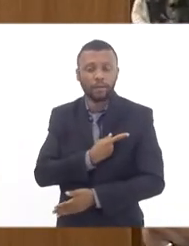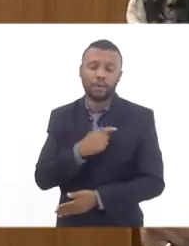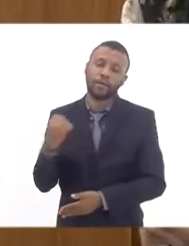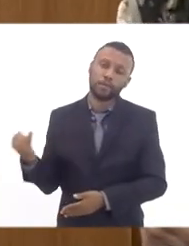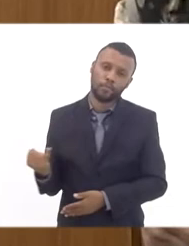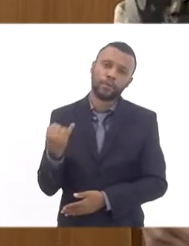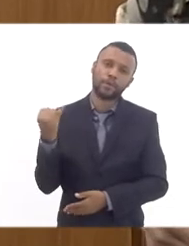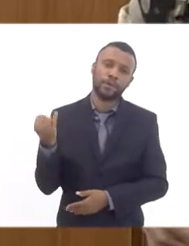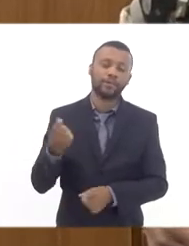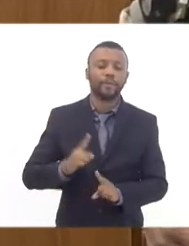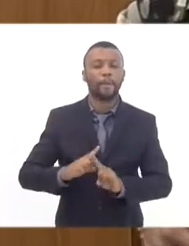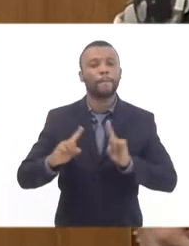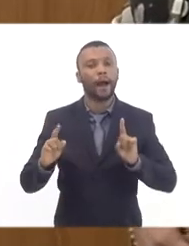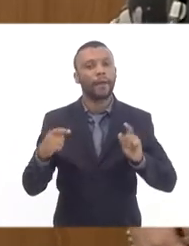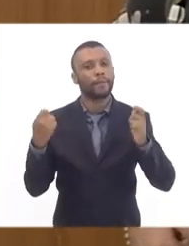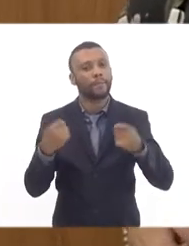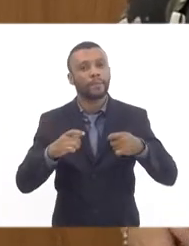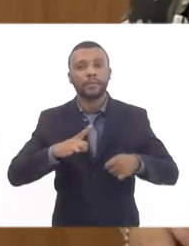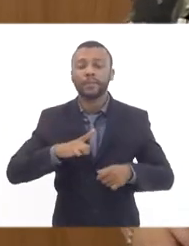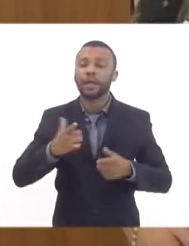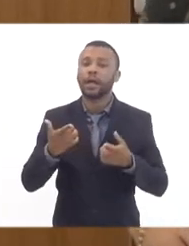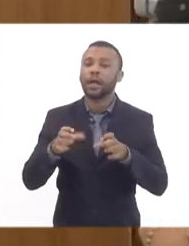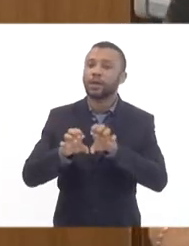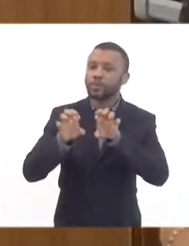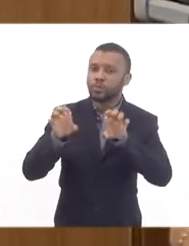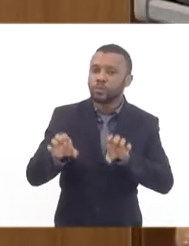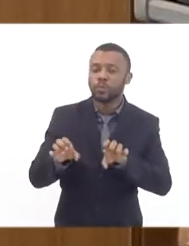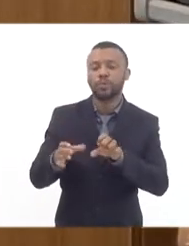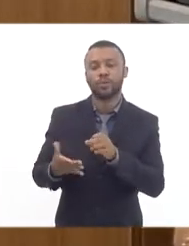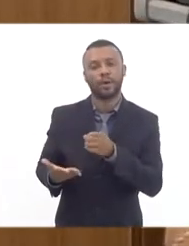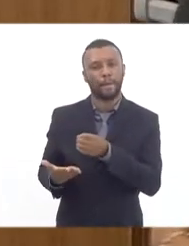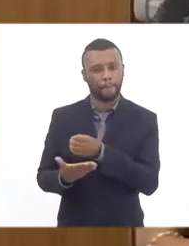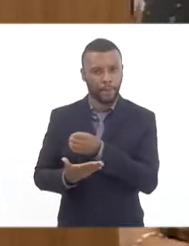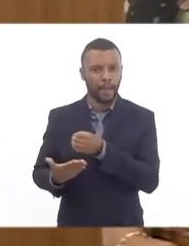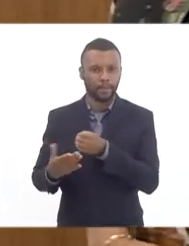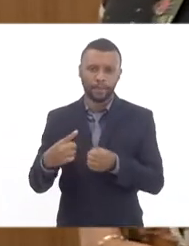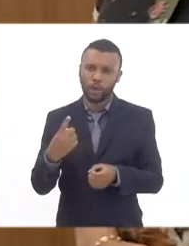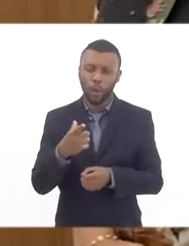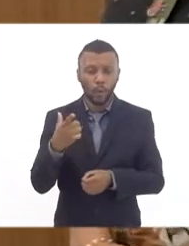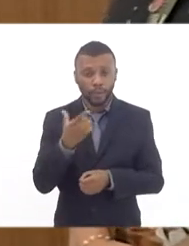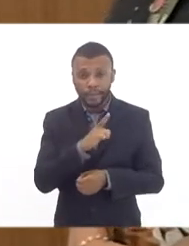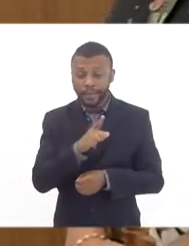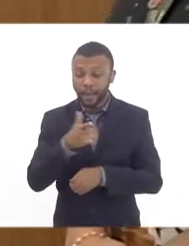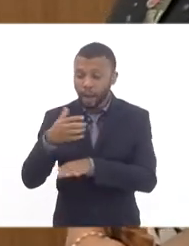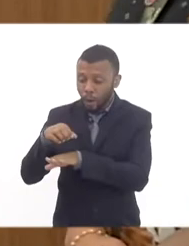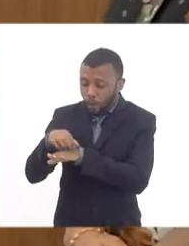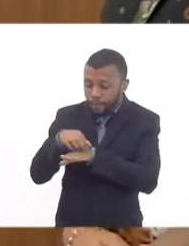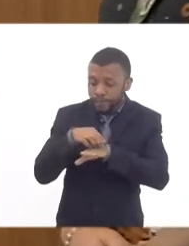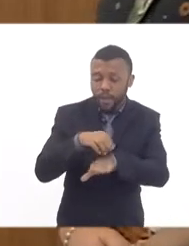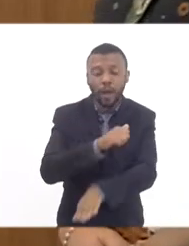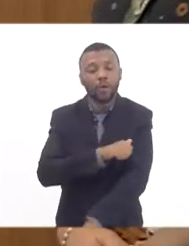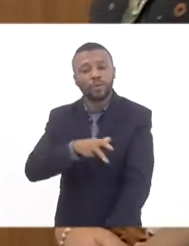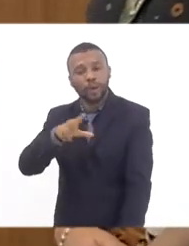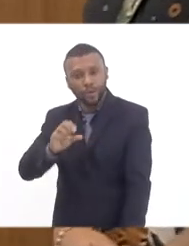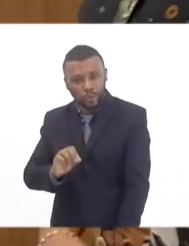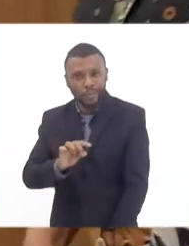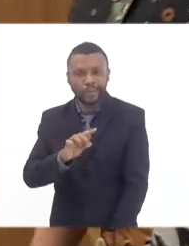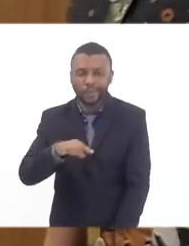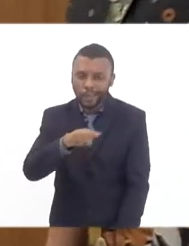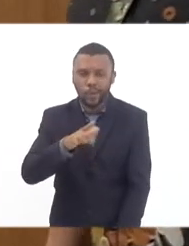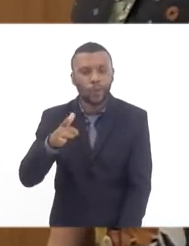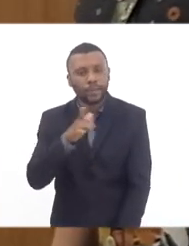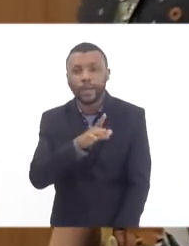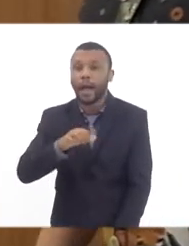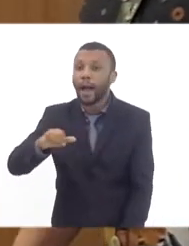ter estrutura para que nós levemos nossos alunos com segurança e que eles aproveitem o máximo possível. Muito obrigado, deputado Ronaldo